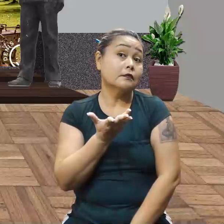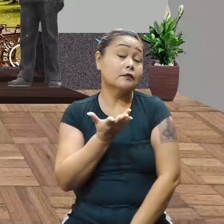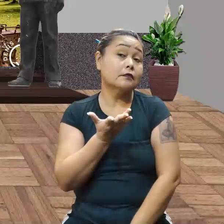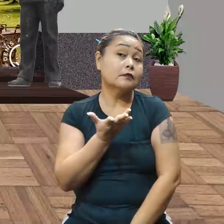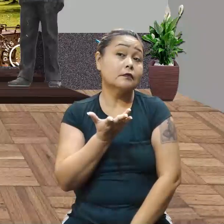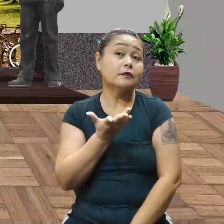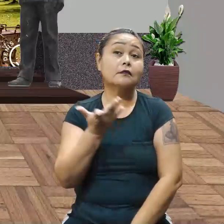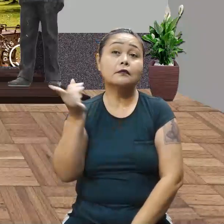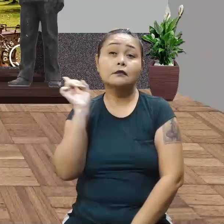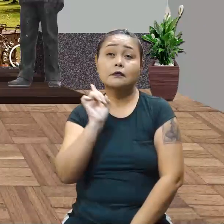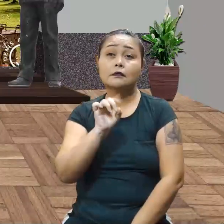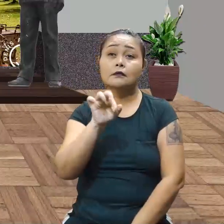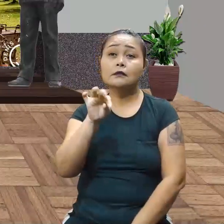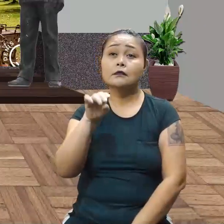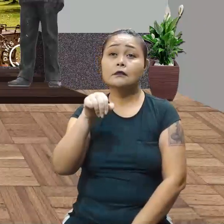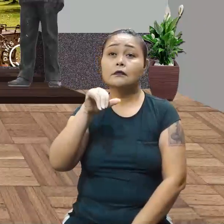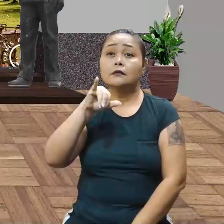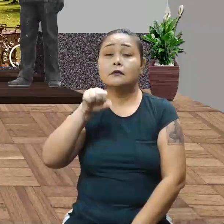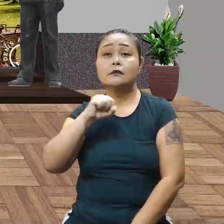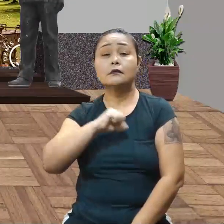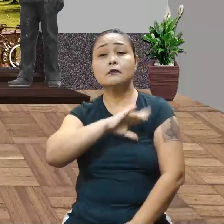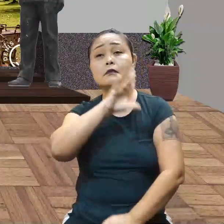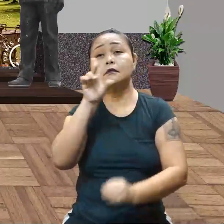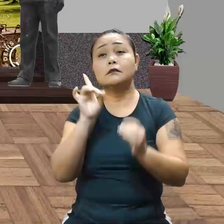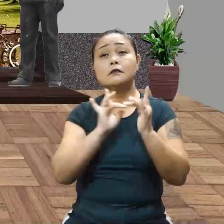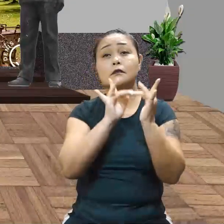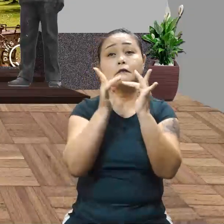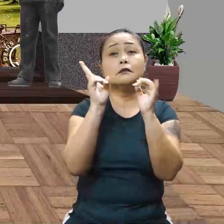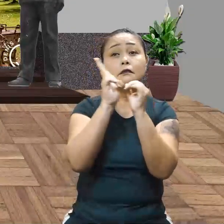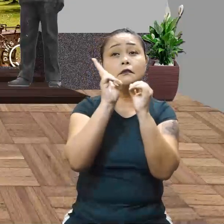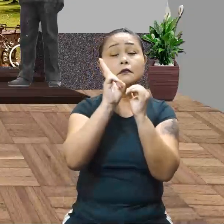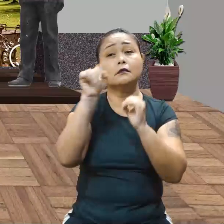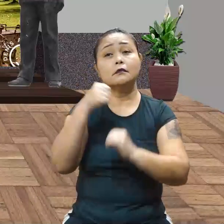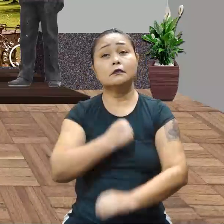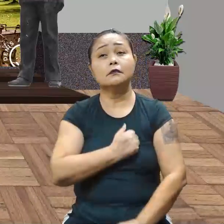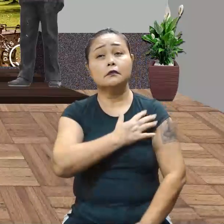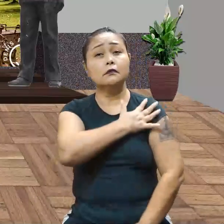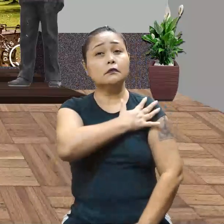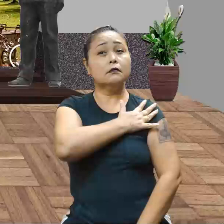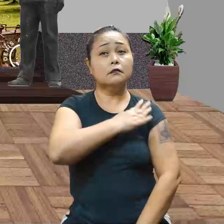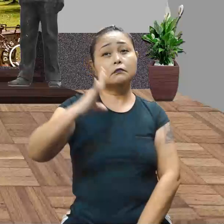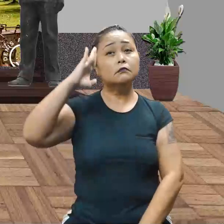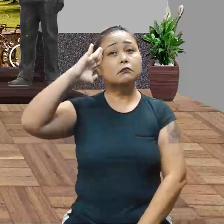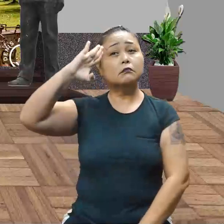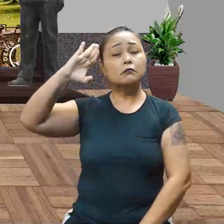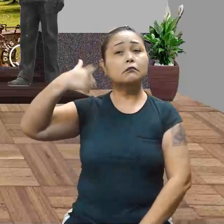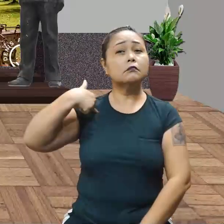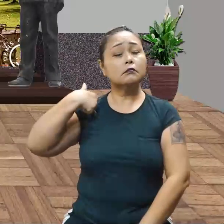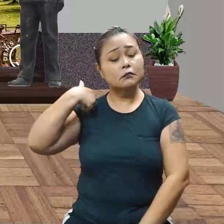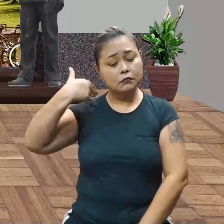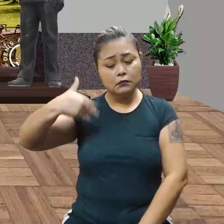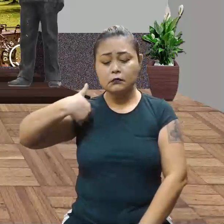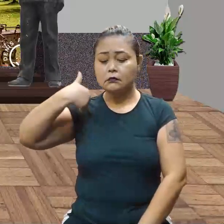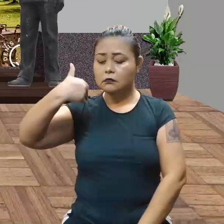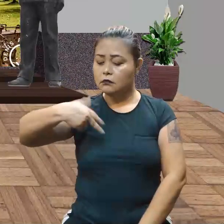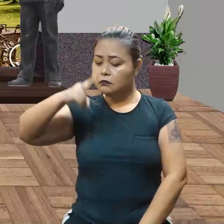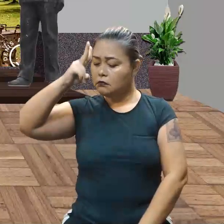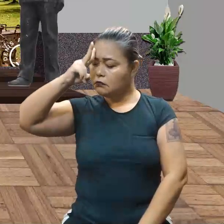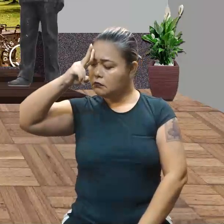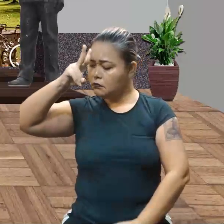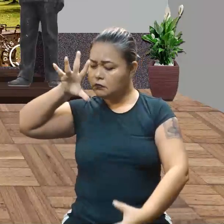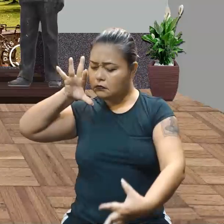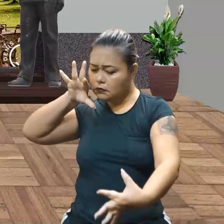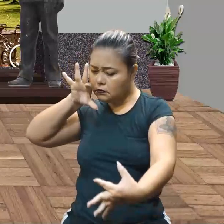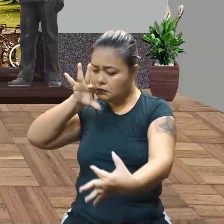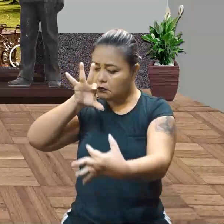esse sertanista, esse indigenista, esse militar, ele constrói a sua história ligada ao